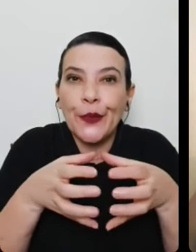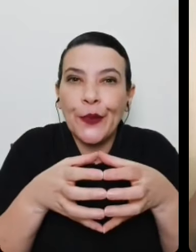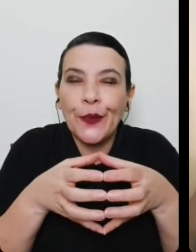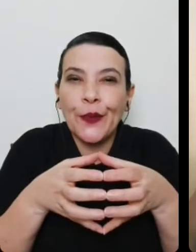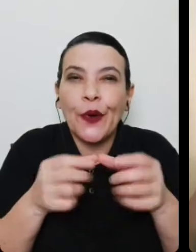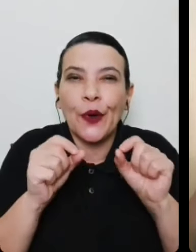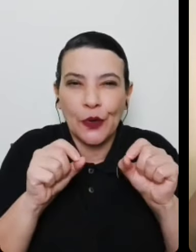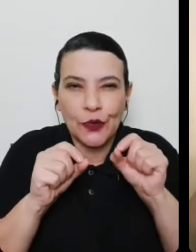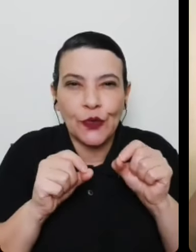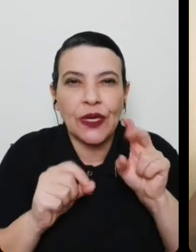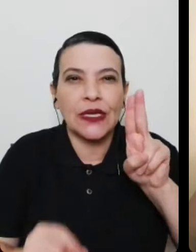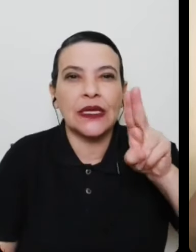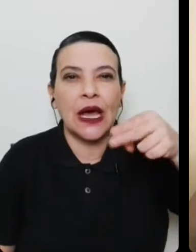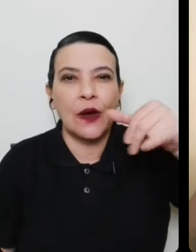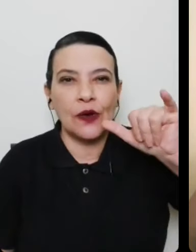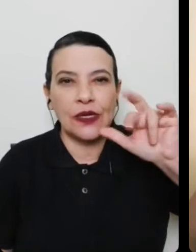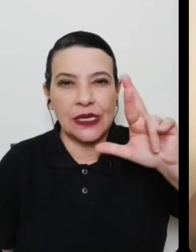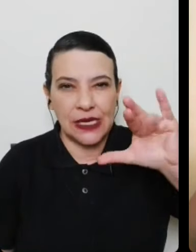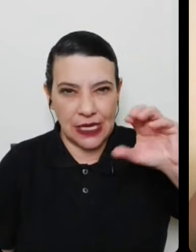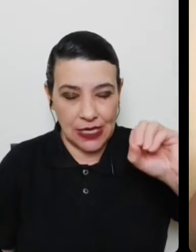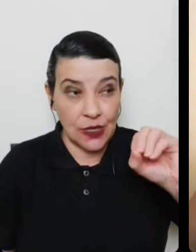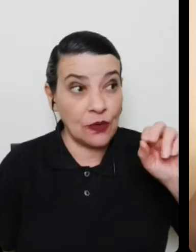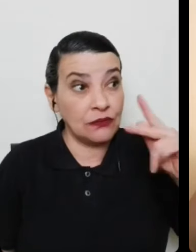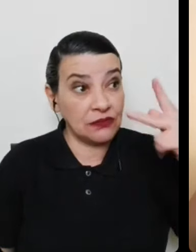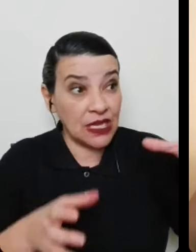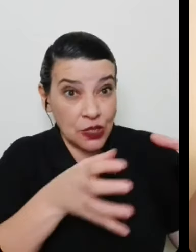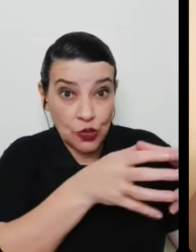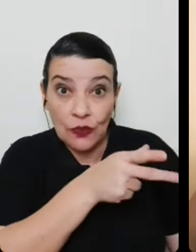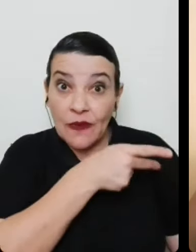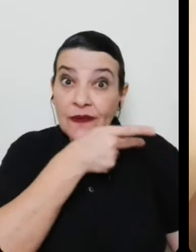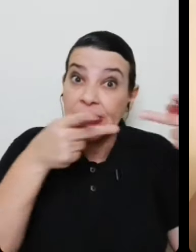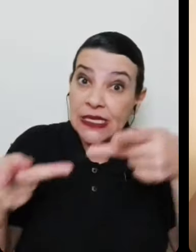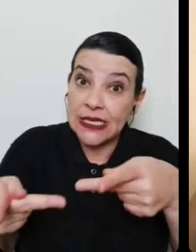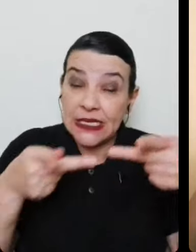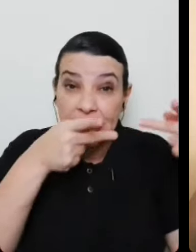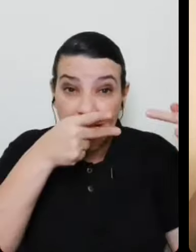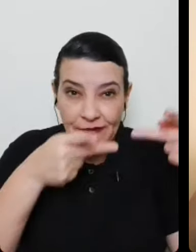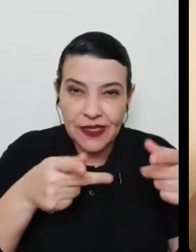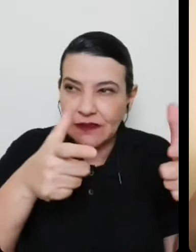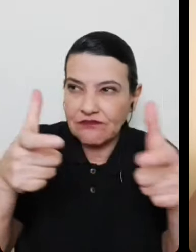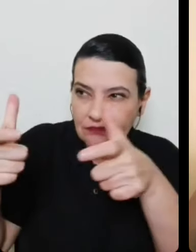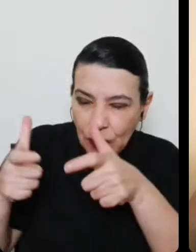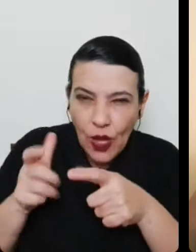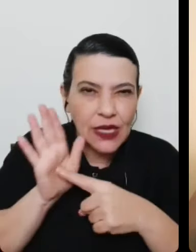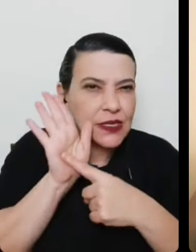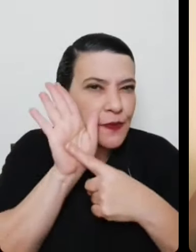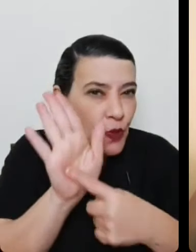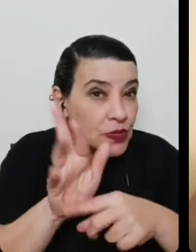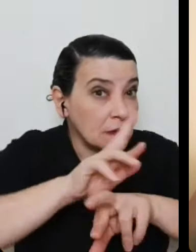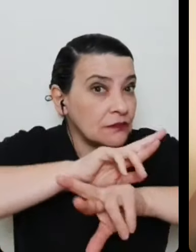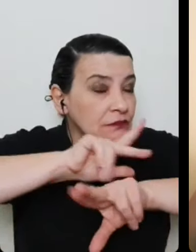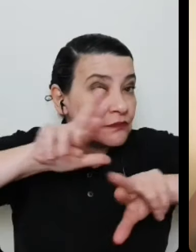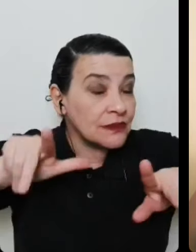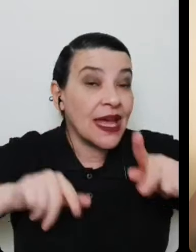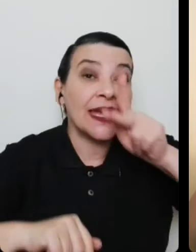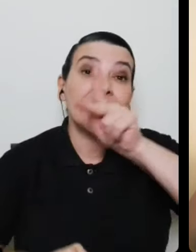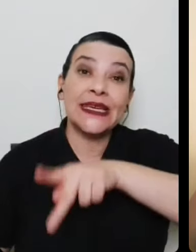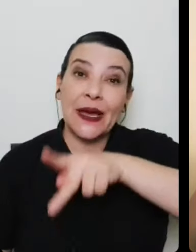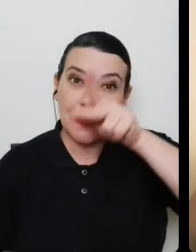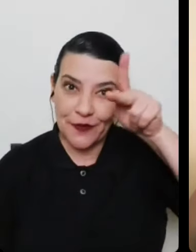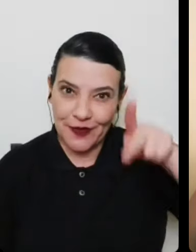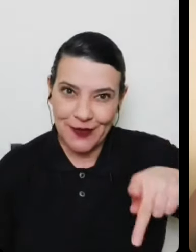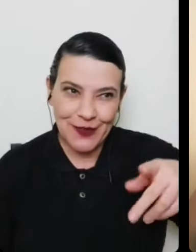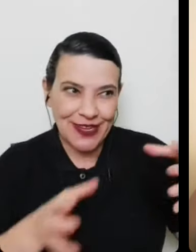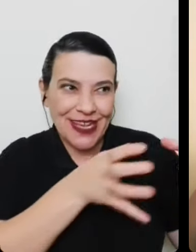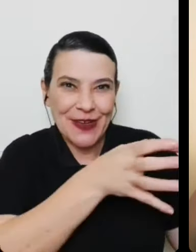da Unirio que visitava esse espaço das nossas exposições, e a professora que levava essa